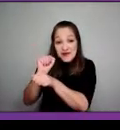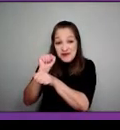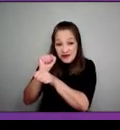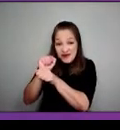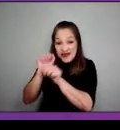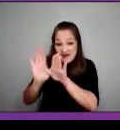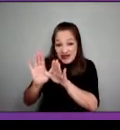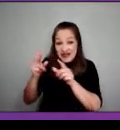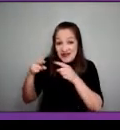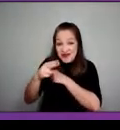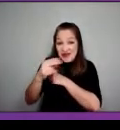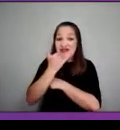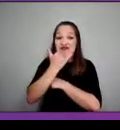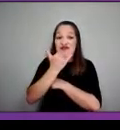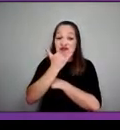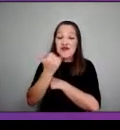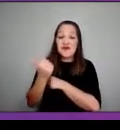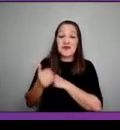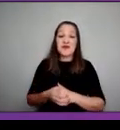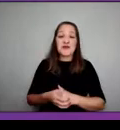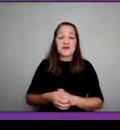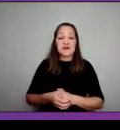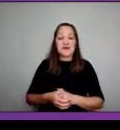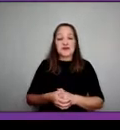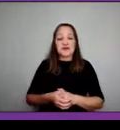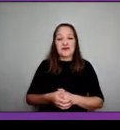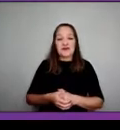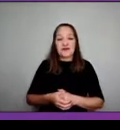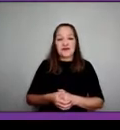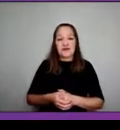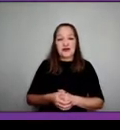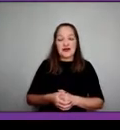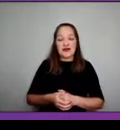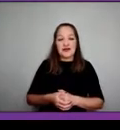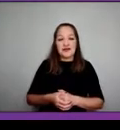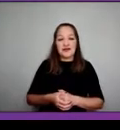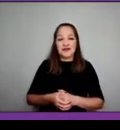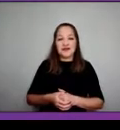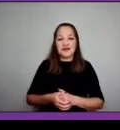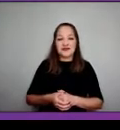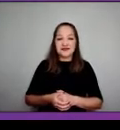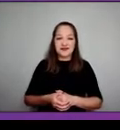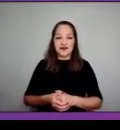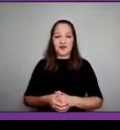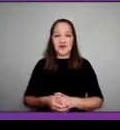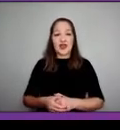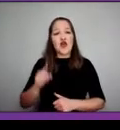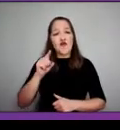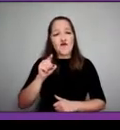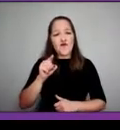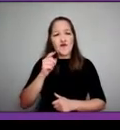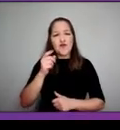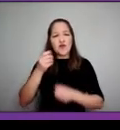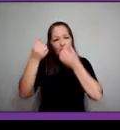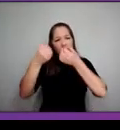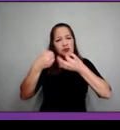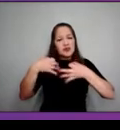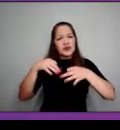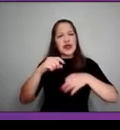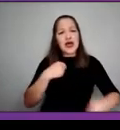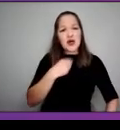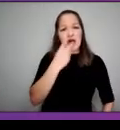interromper aqui trazer uma outra questão daqui a pouco a gente tiver essas últimas tá não você tá falando uma coisa que eu